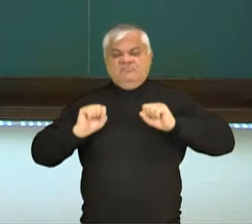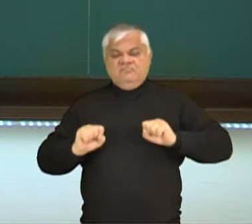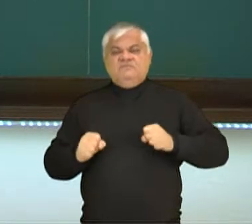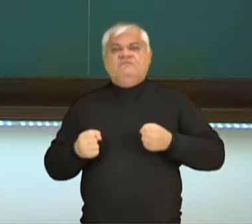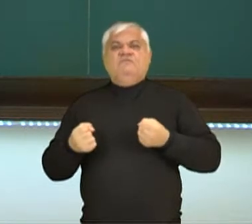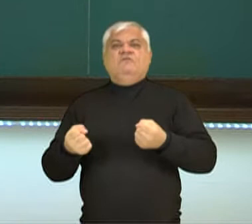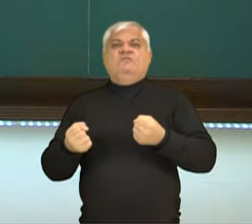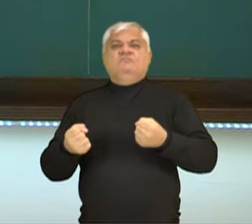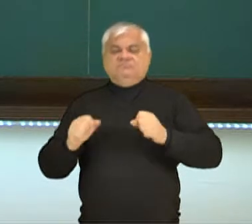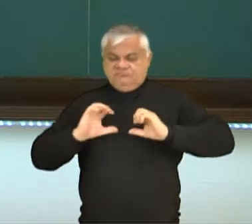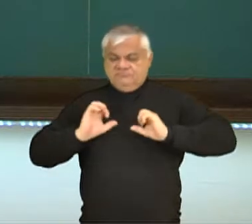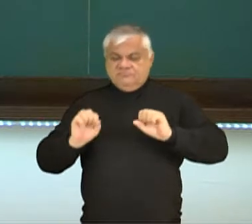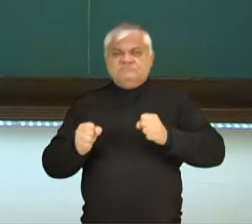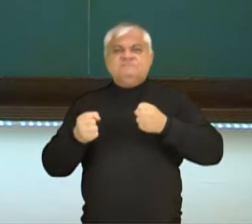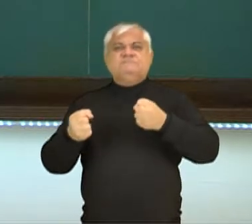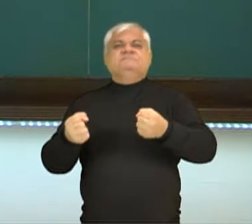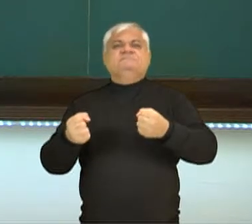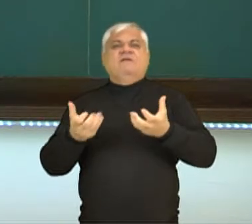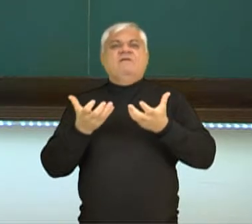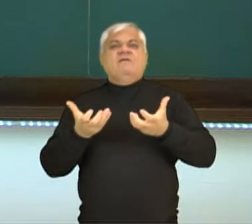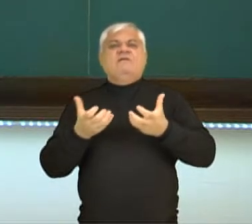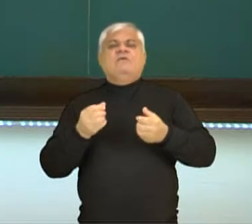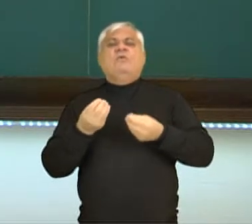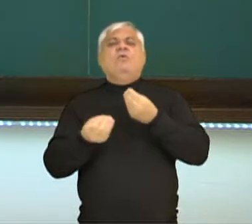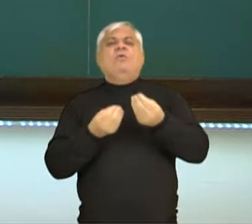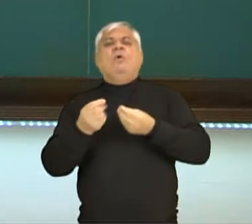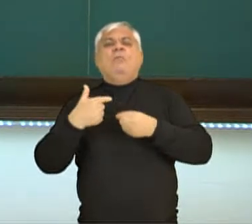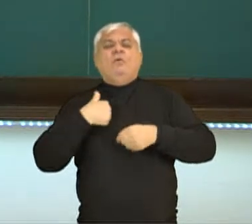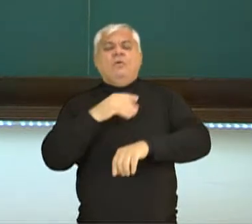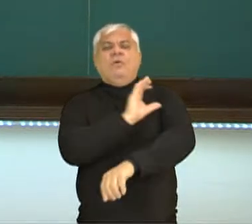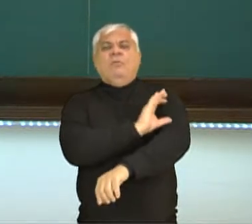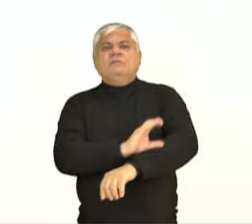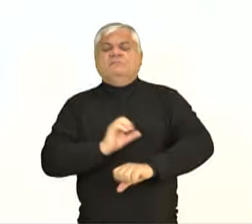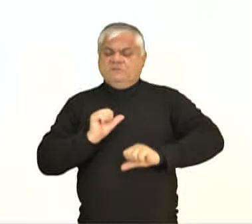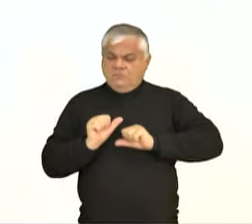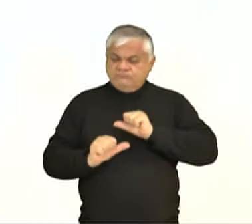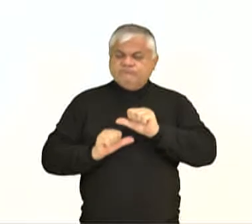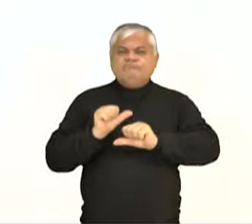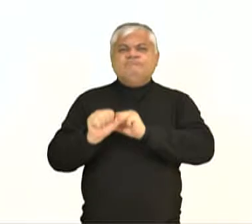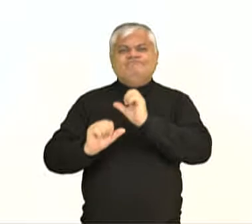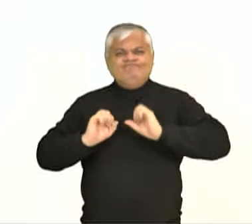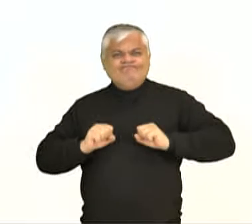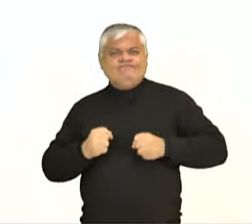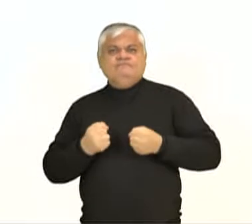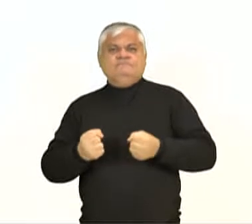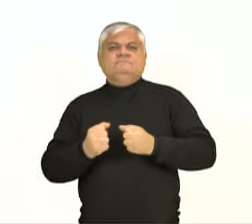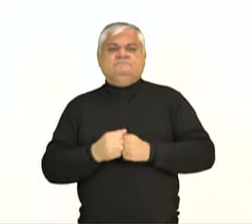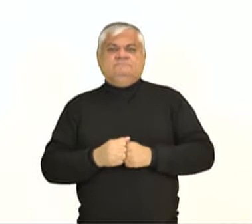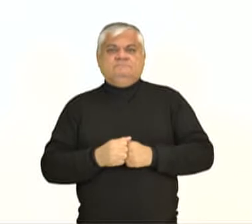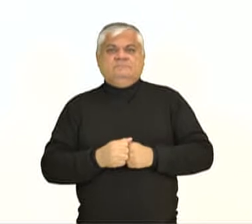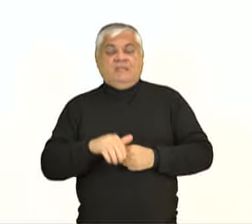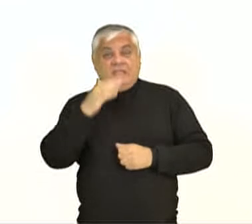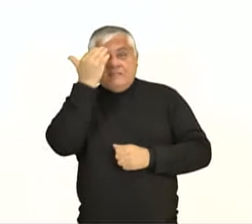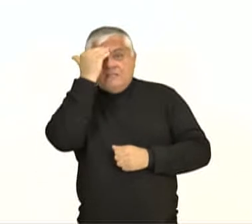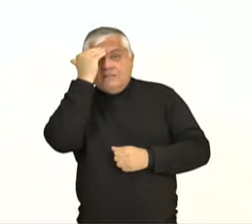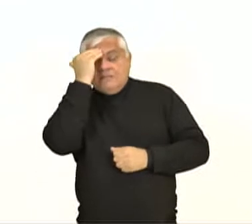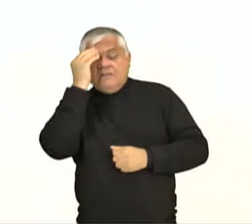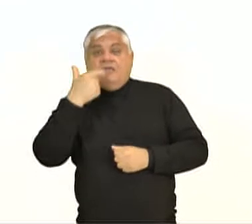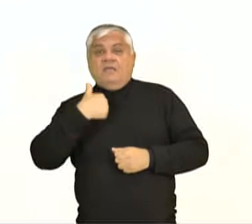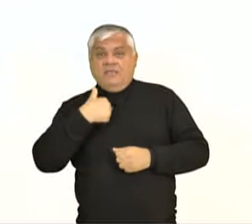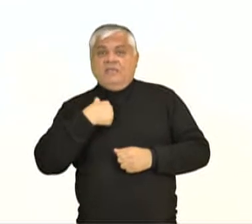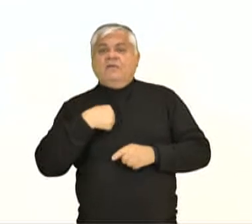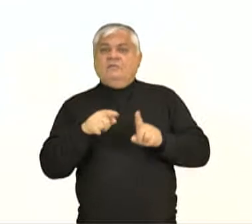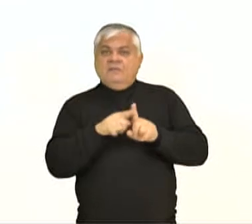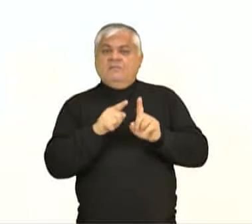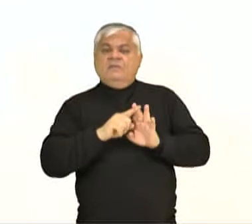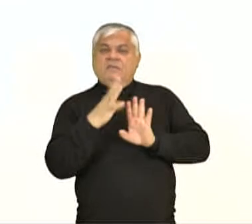massa, né? E a gente vai entender aí como que a gente deve então se comportar. Entender a importância e a responsabilidade de ser